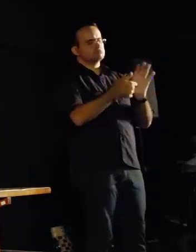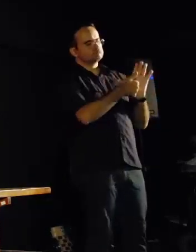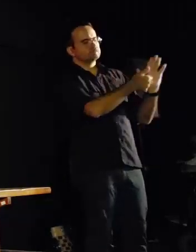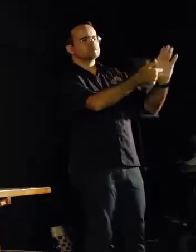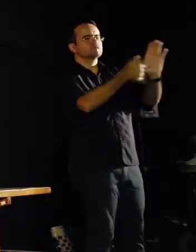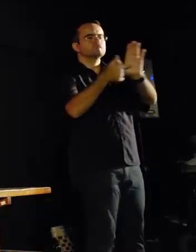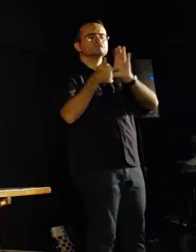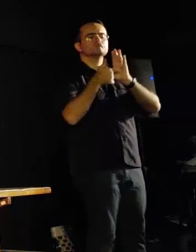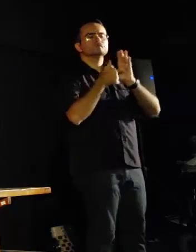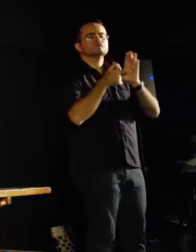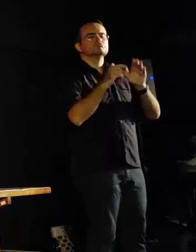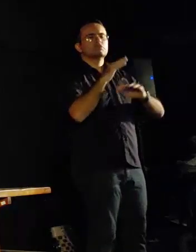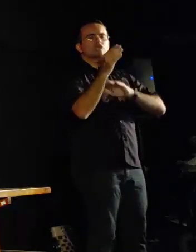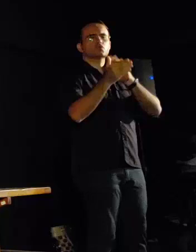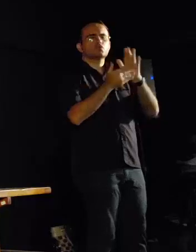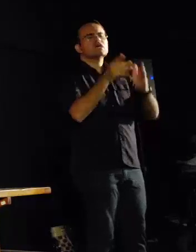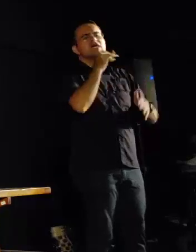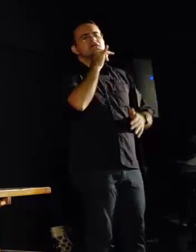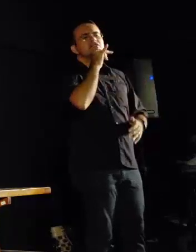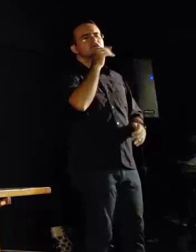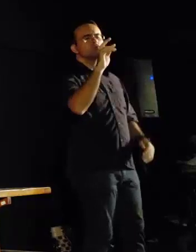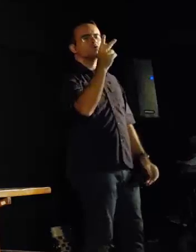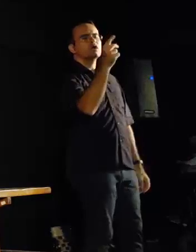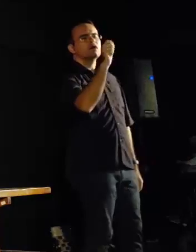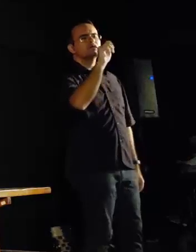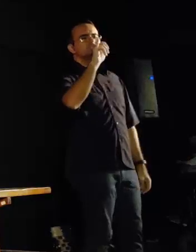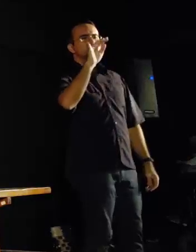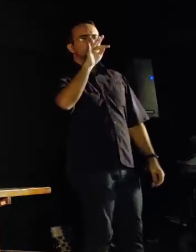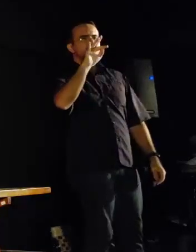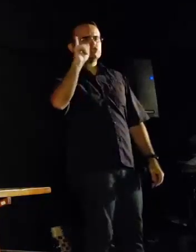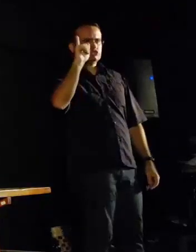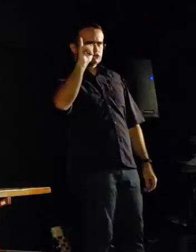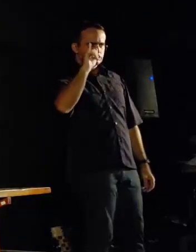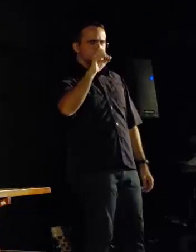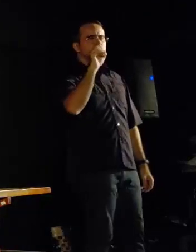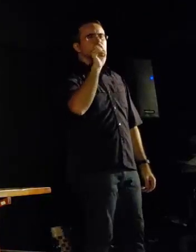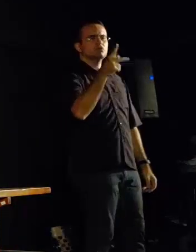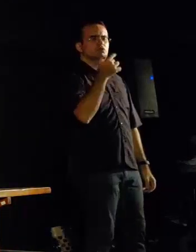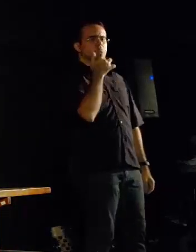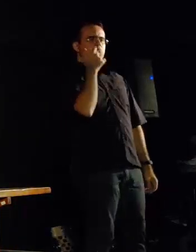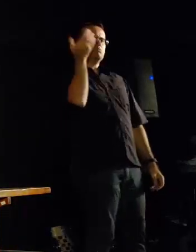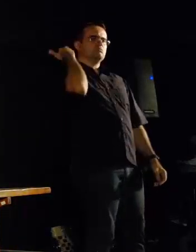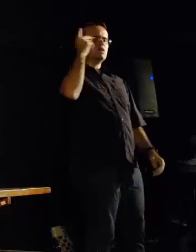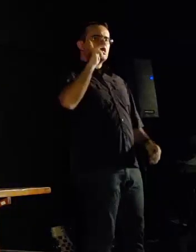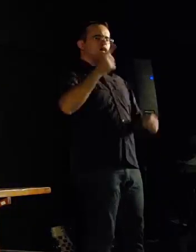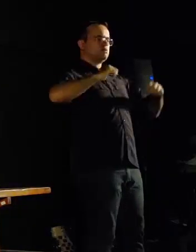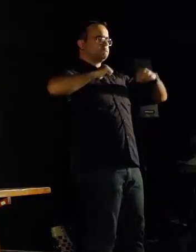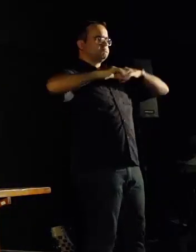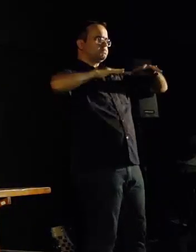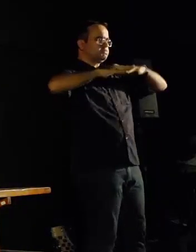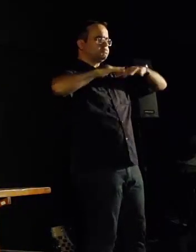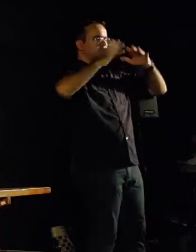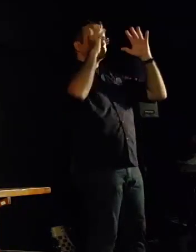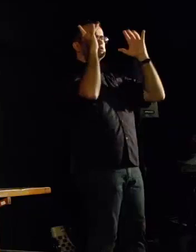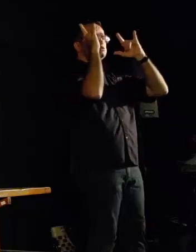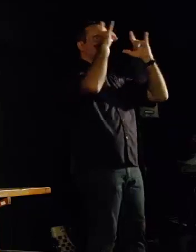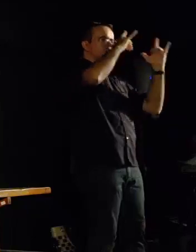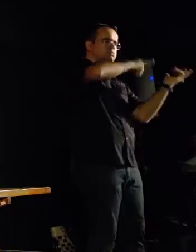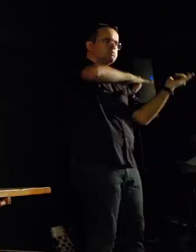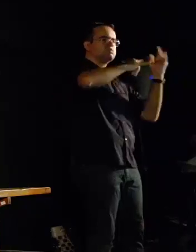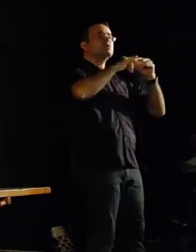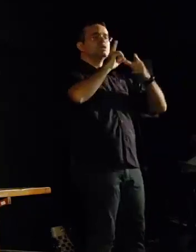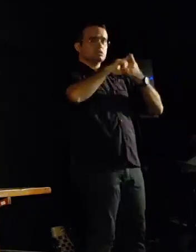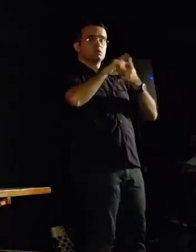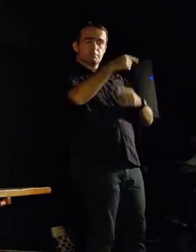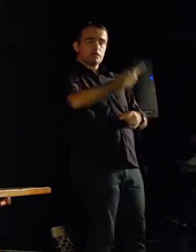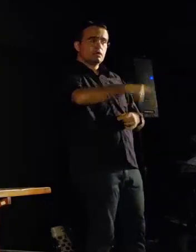eu penso. Por exemplo, peguem o Haiti, né? Esse país que foi tão massacrado, inclusive, por tropas